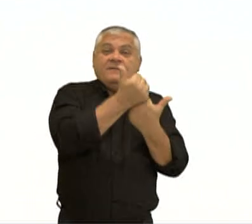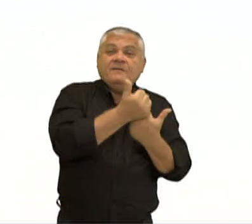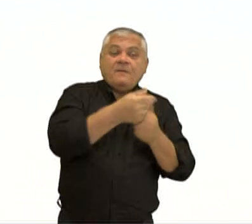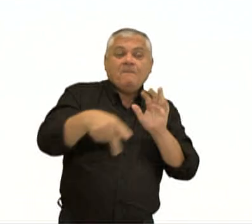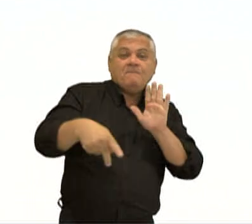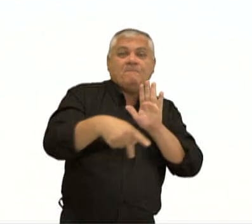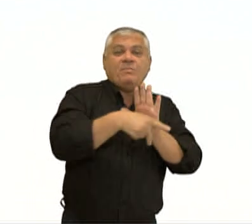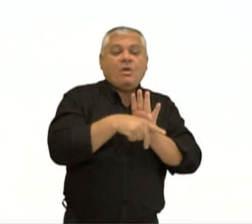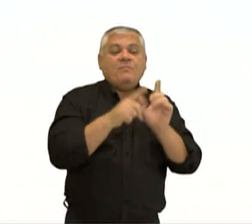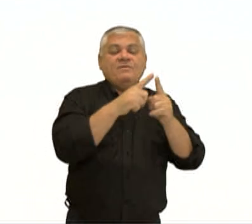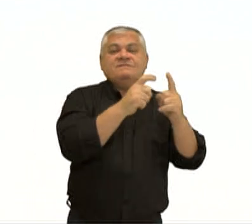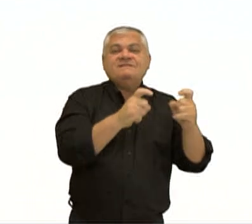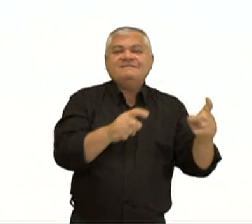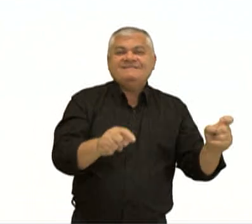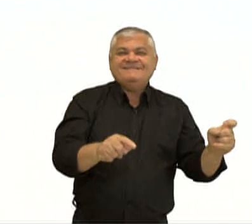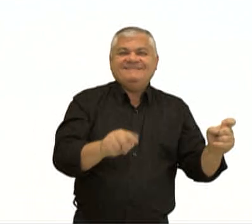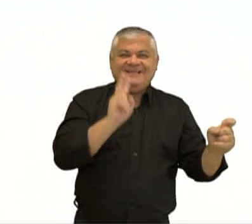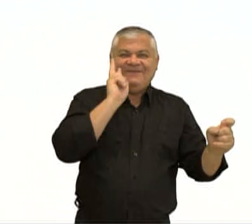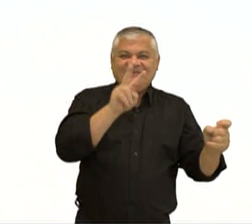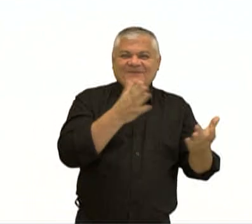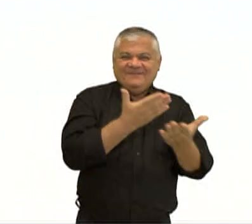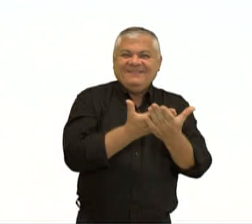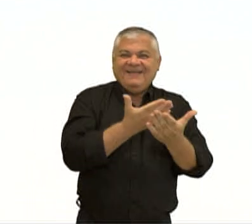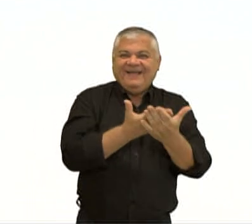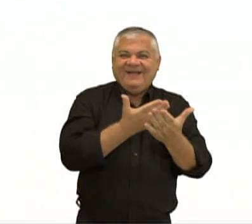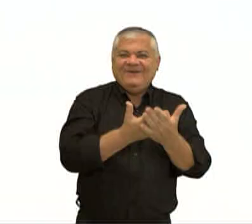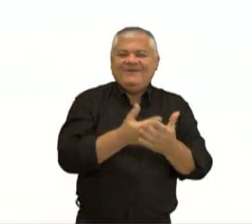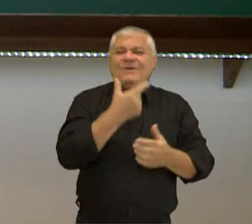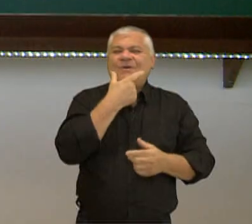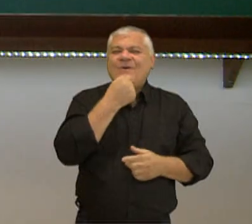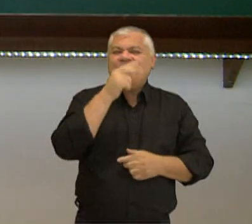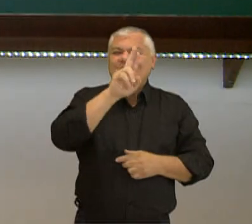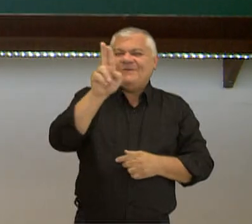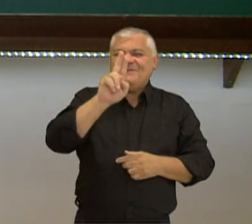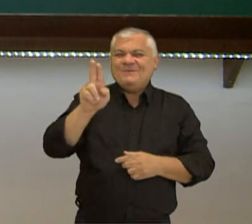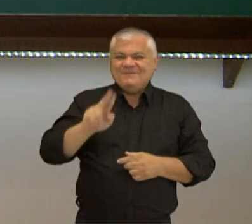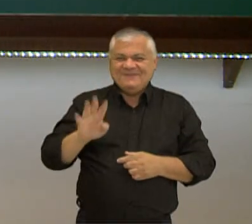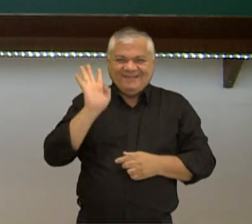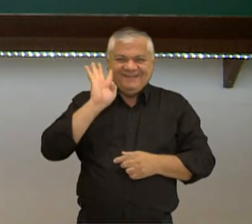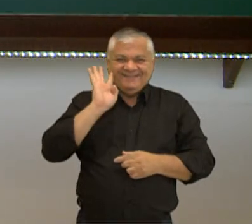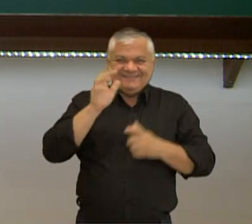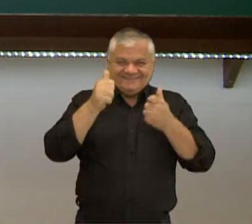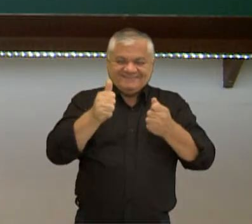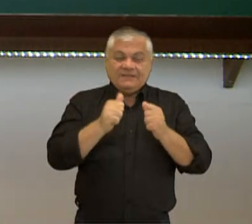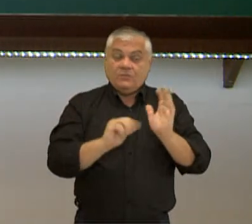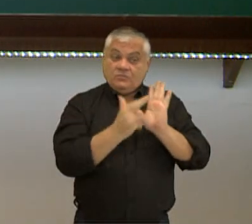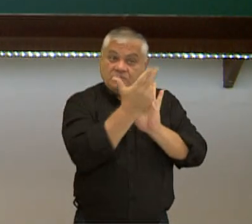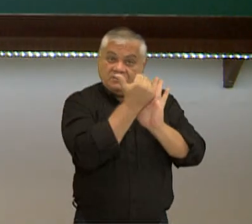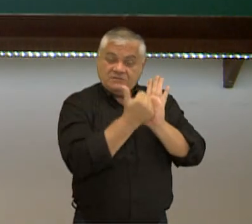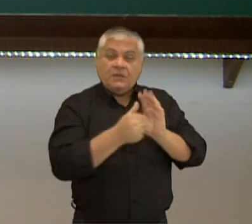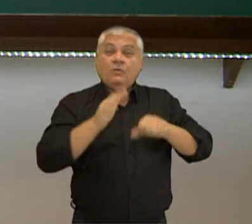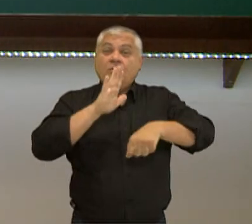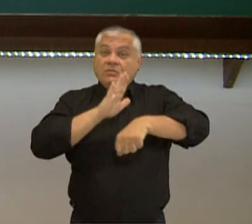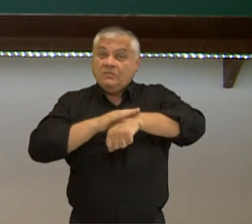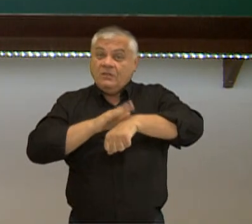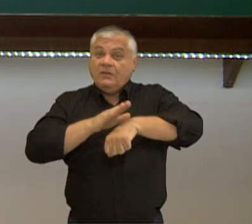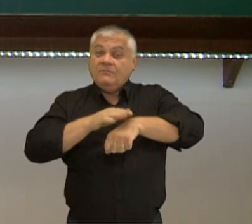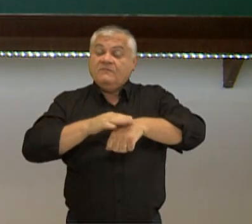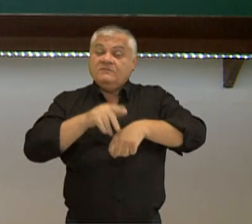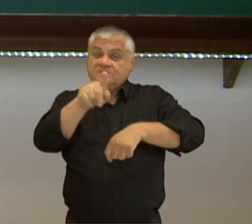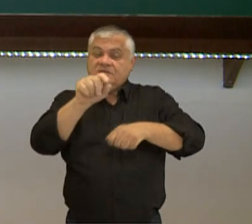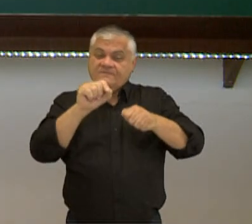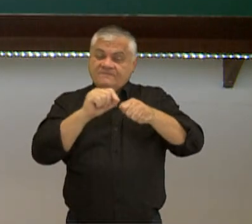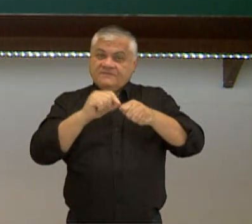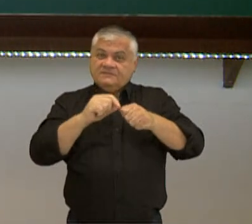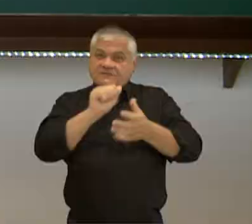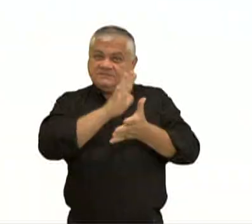próprios cientistas vistos na aula. Legal, né, pessoal? Um tempo para vocês fazerem isso daí,